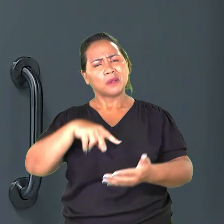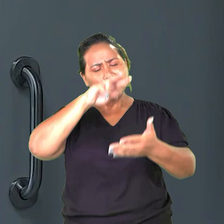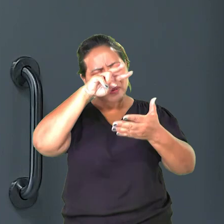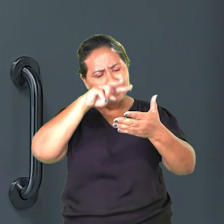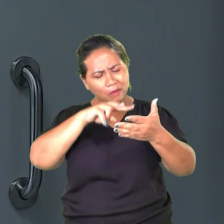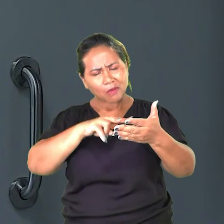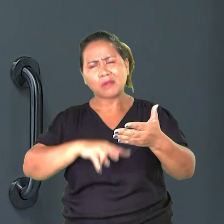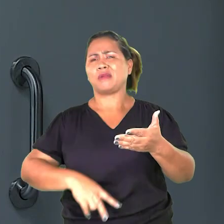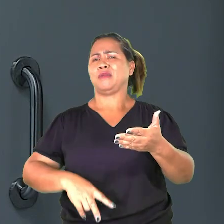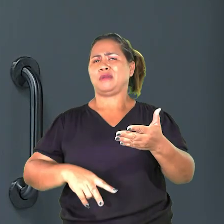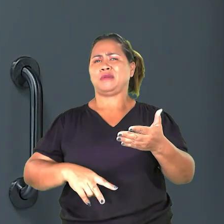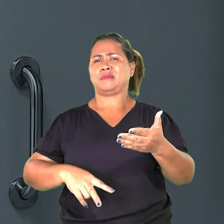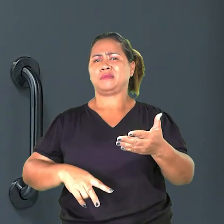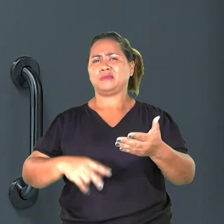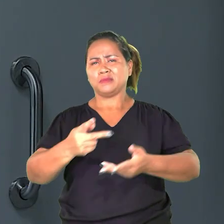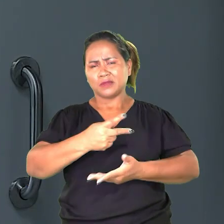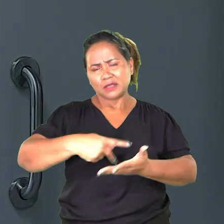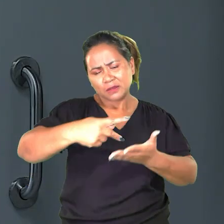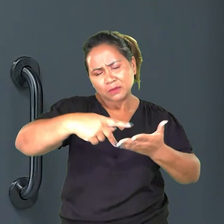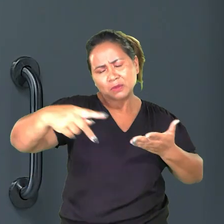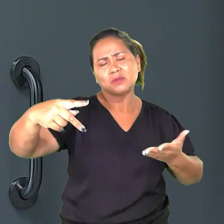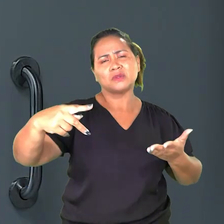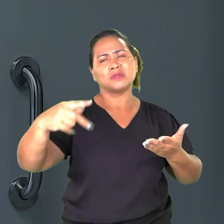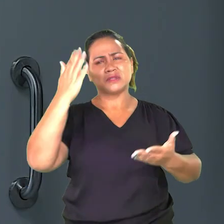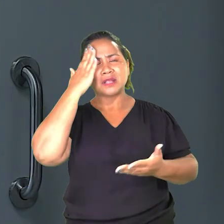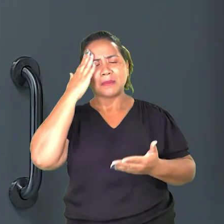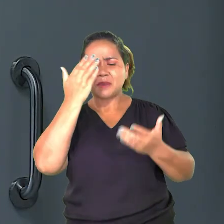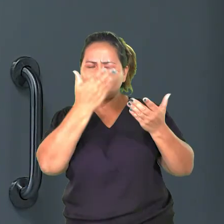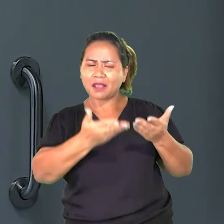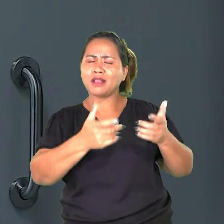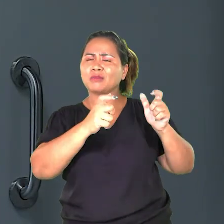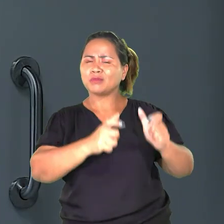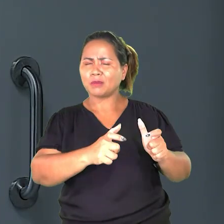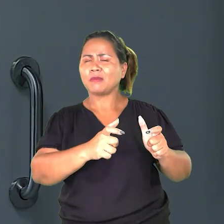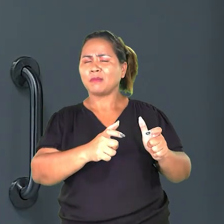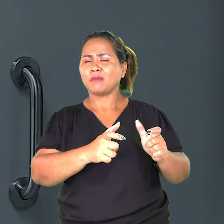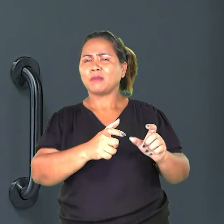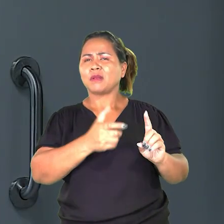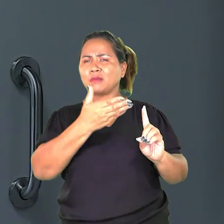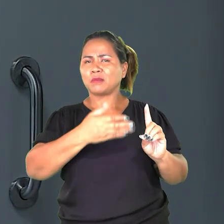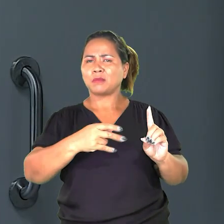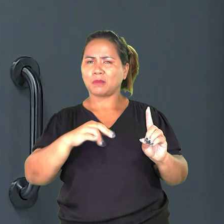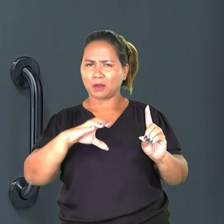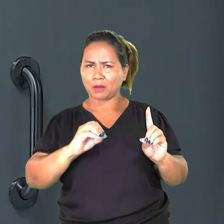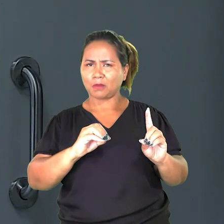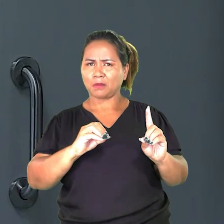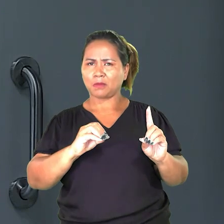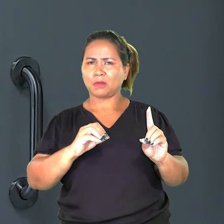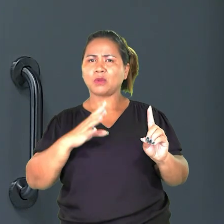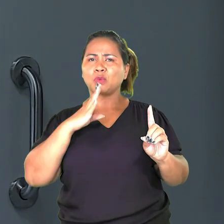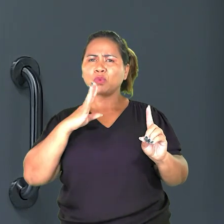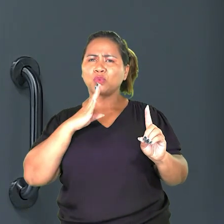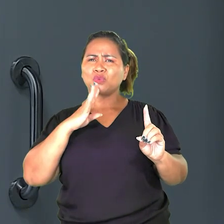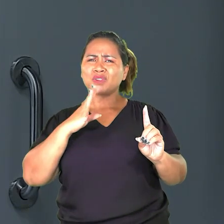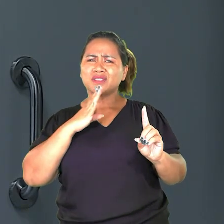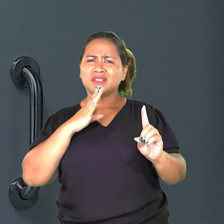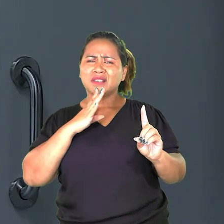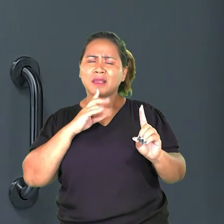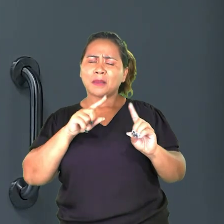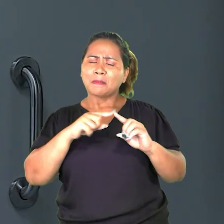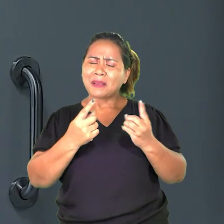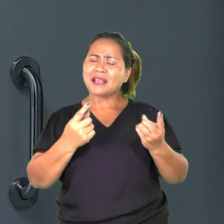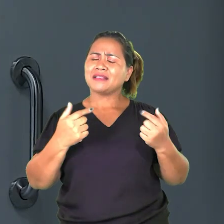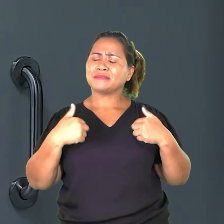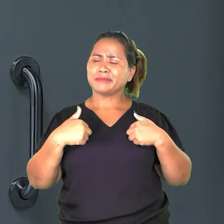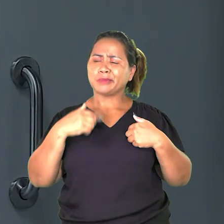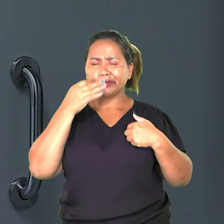embora acompanhasse a obra de Paulo Bonfim, as atividades que ele desenvolvia durante a sua vida,